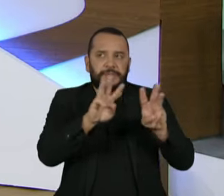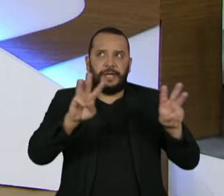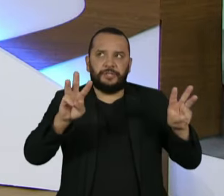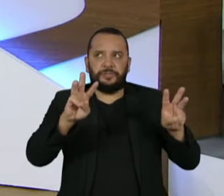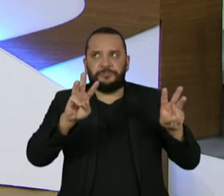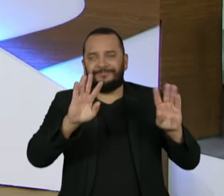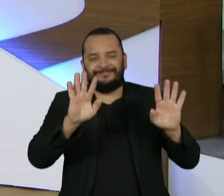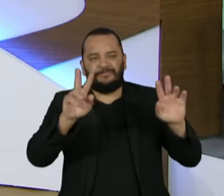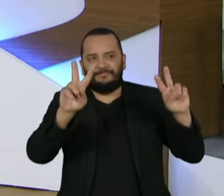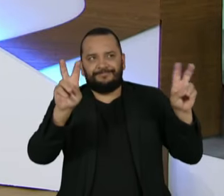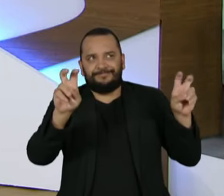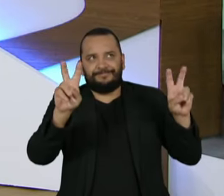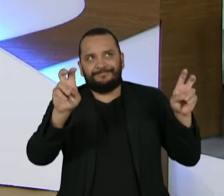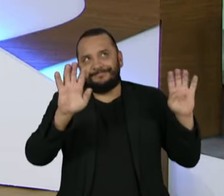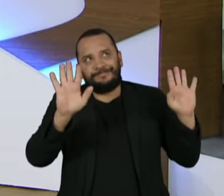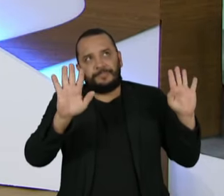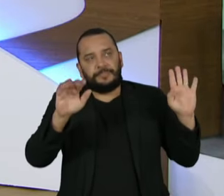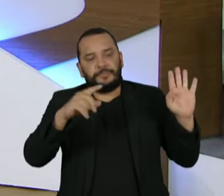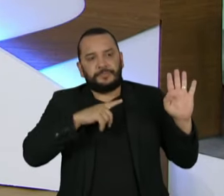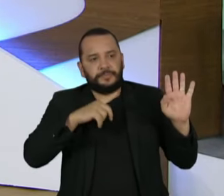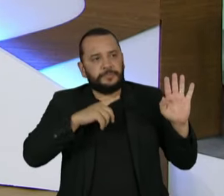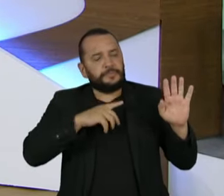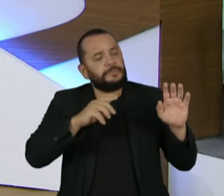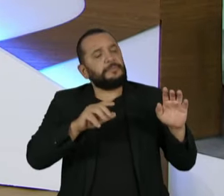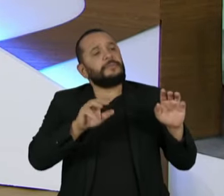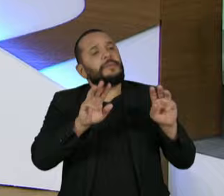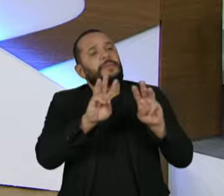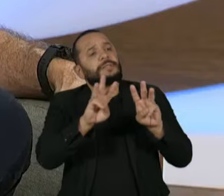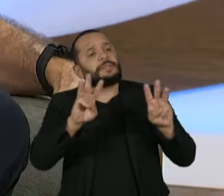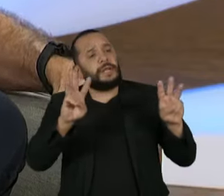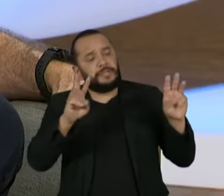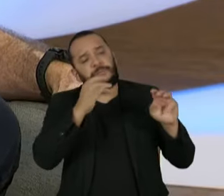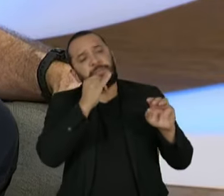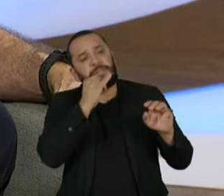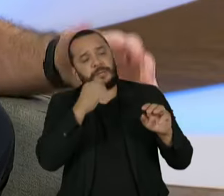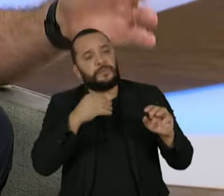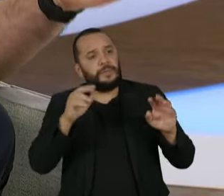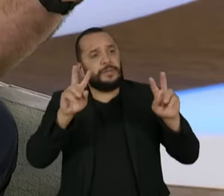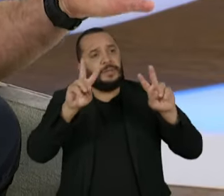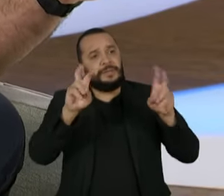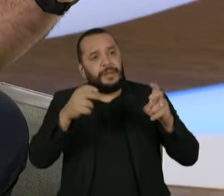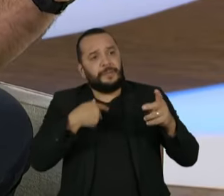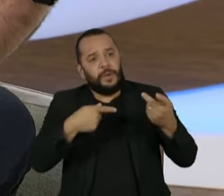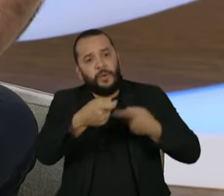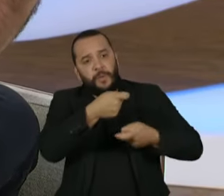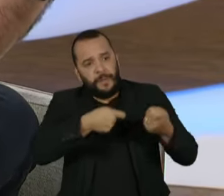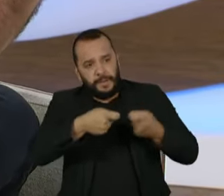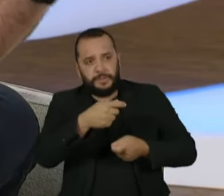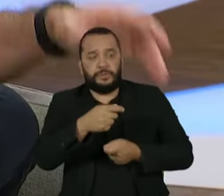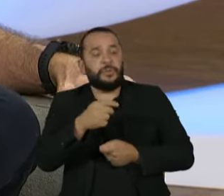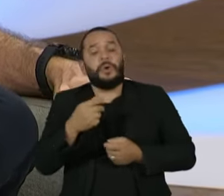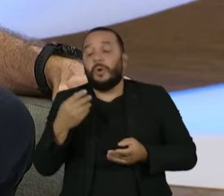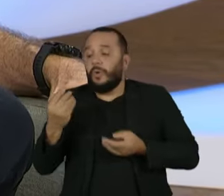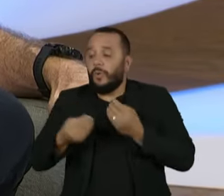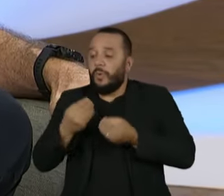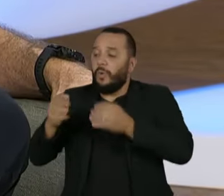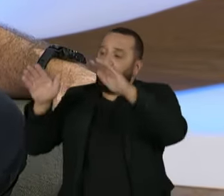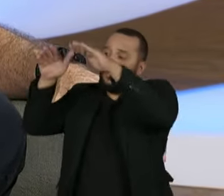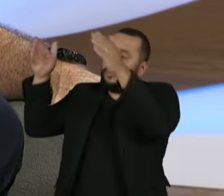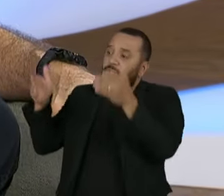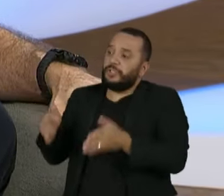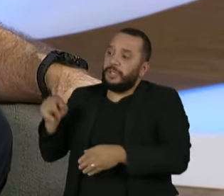não sai nem e-commerce e você começasse uma conversa sobre como é que você vai resolver o problema da geladeira na sua